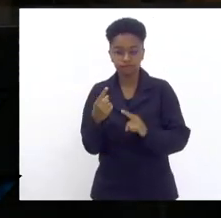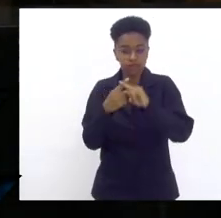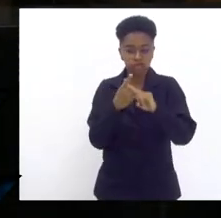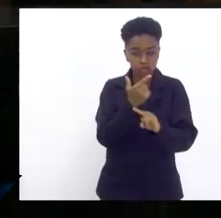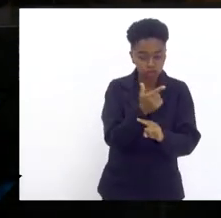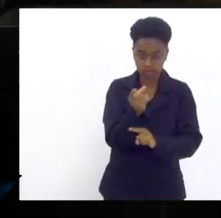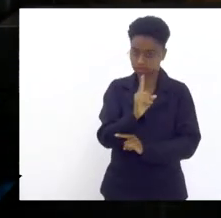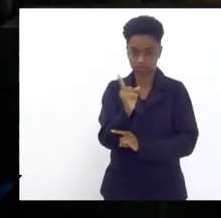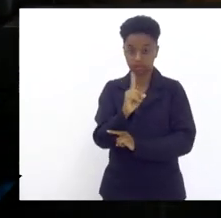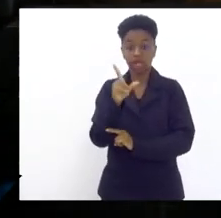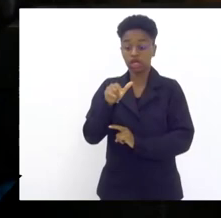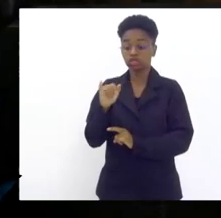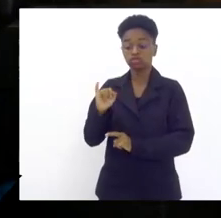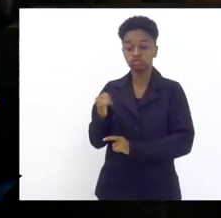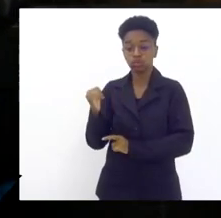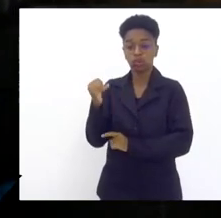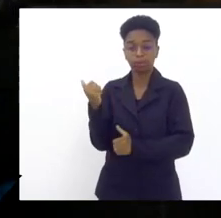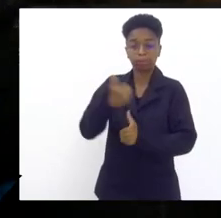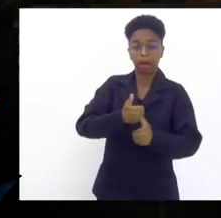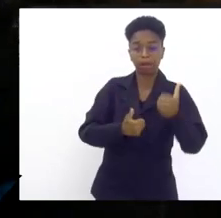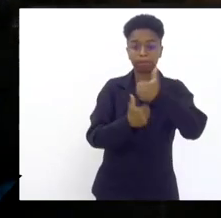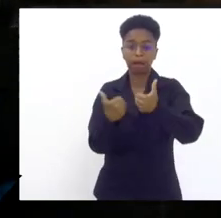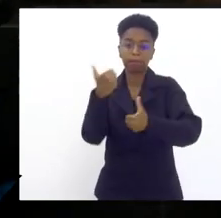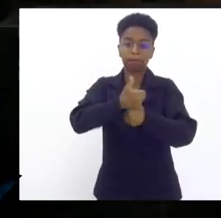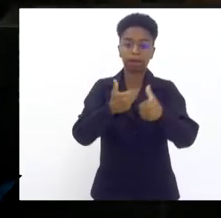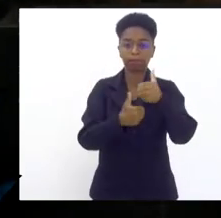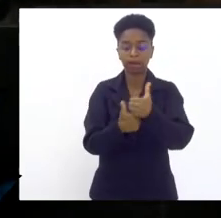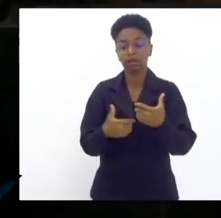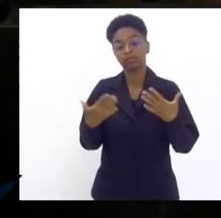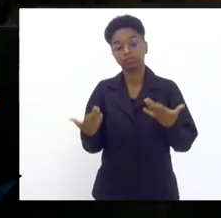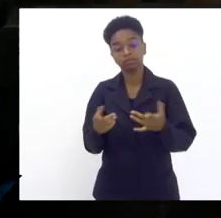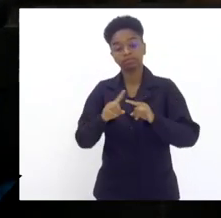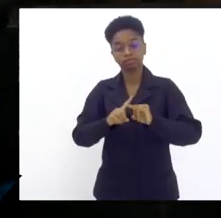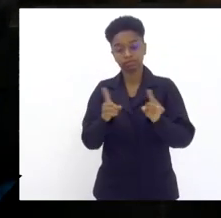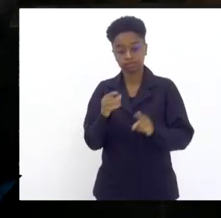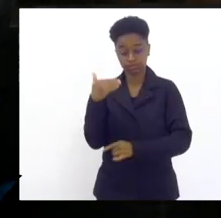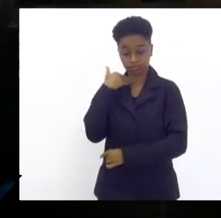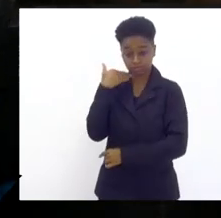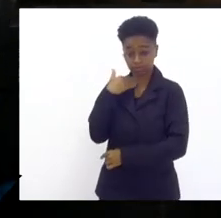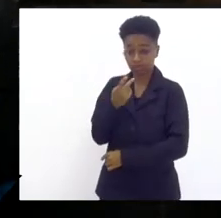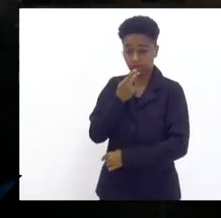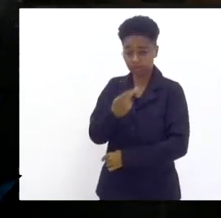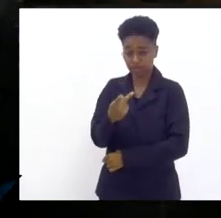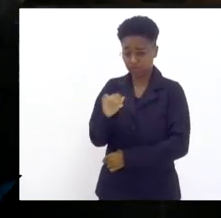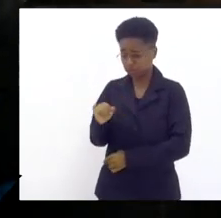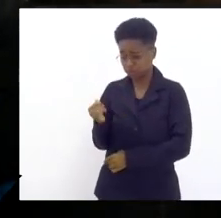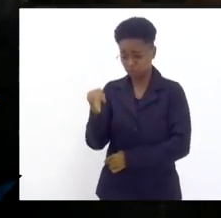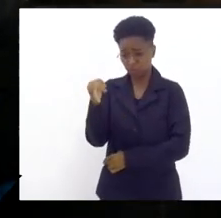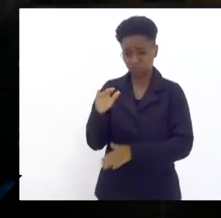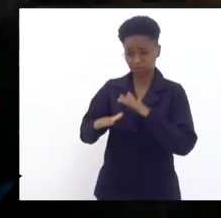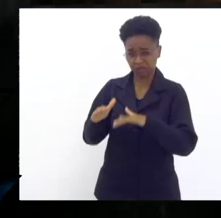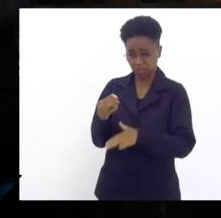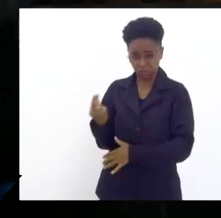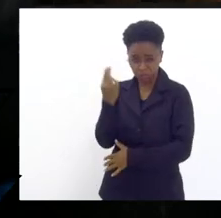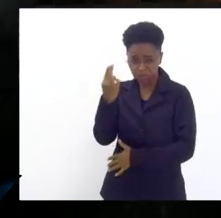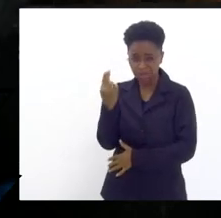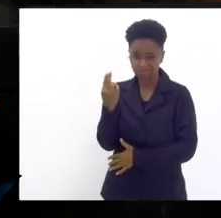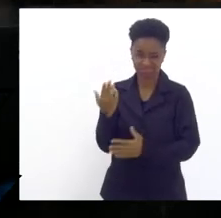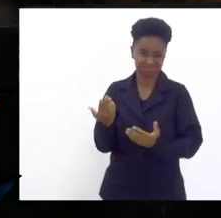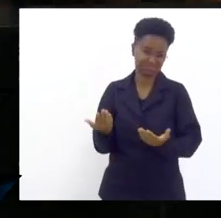juro e os bancos dizendo que talvez esse juro seja insuficiente